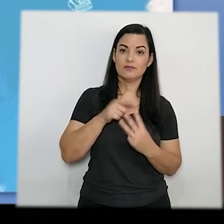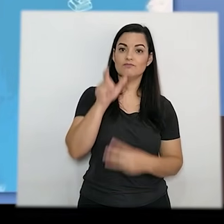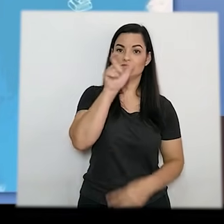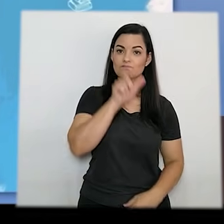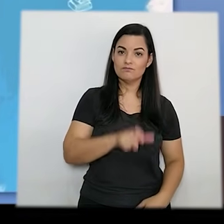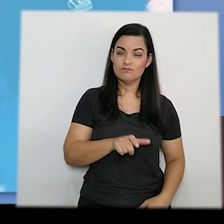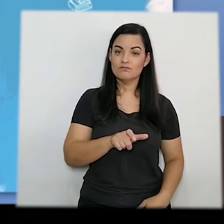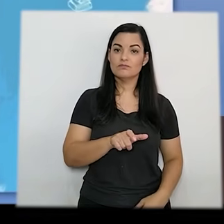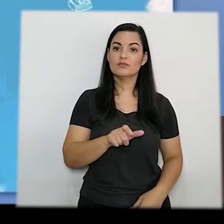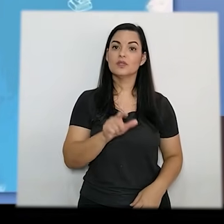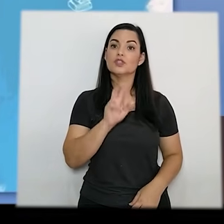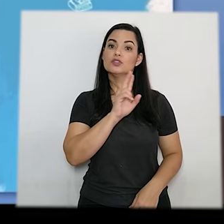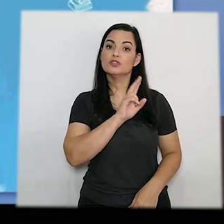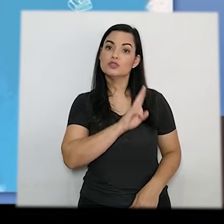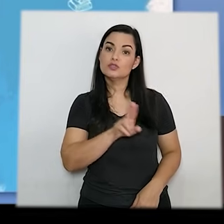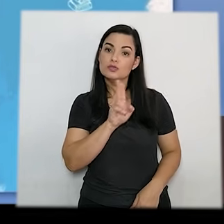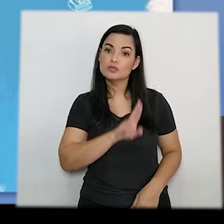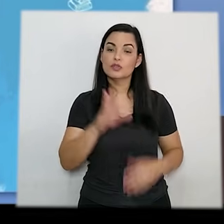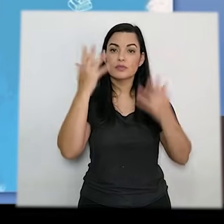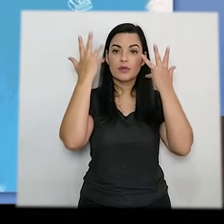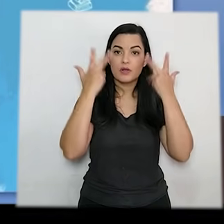aqui,